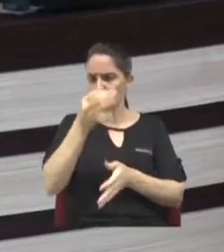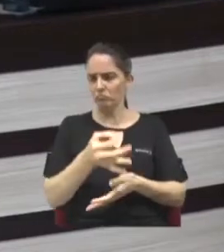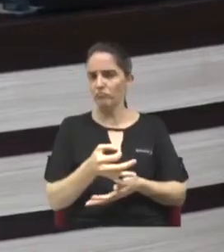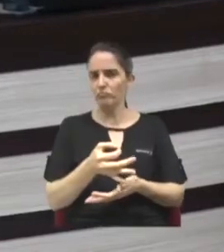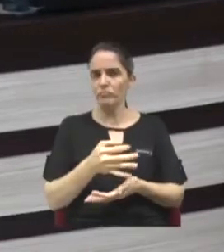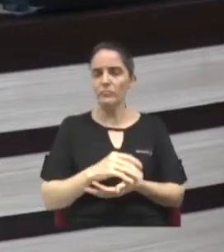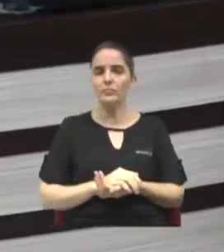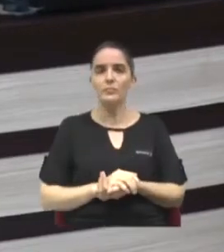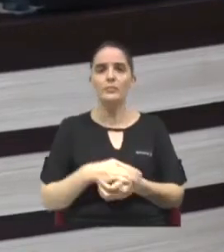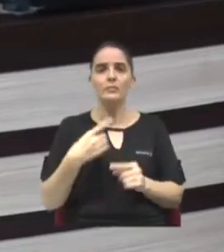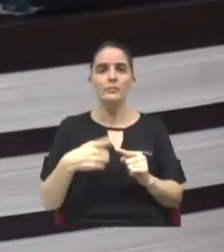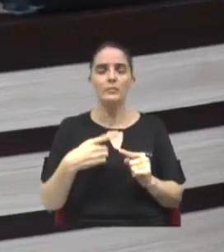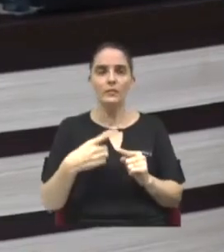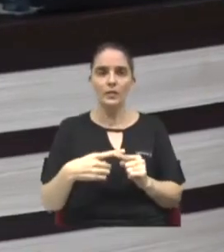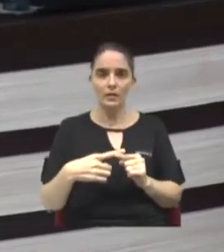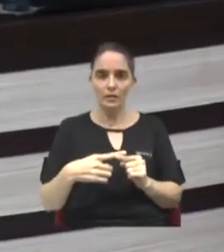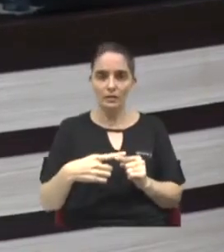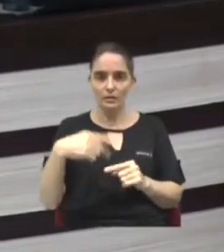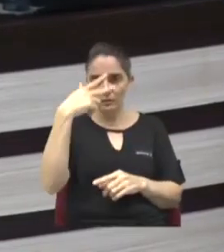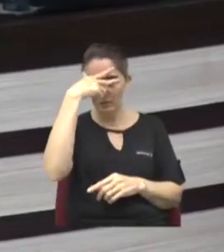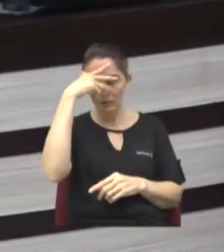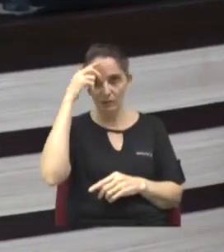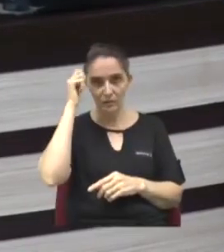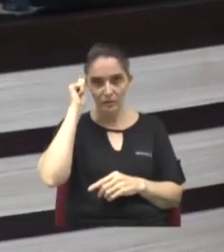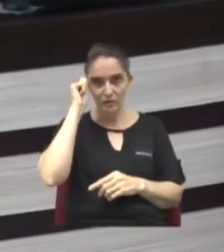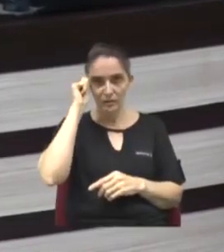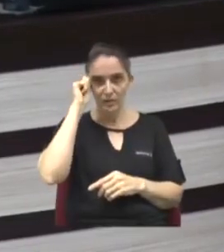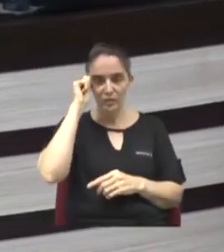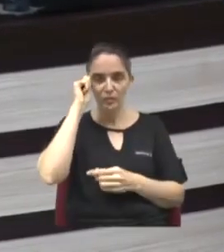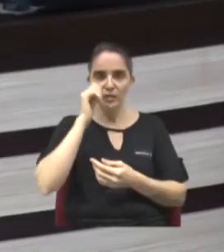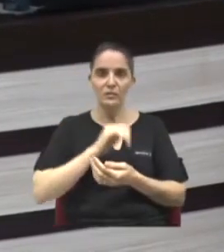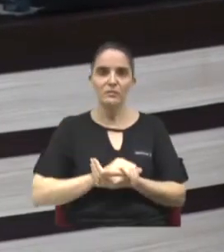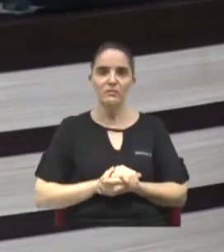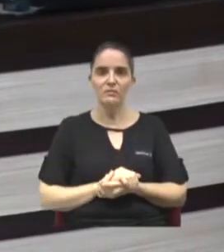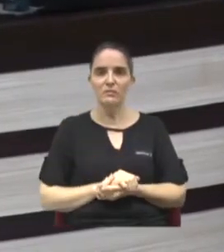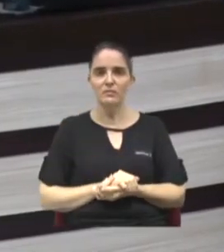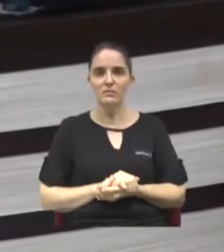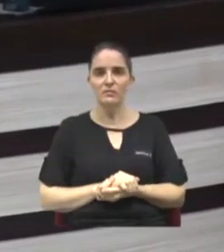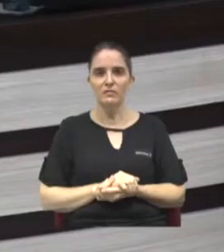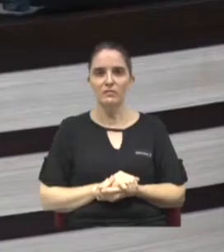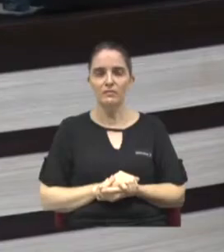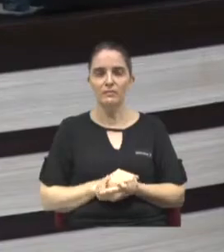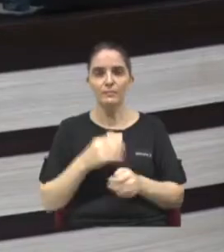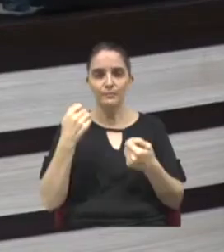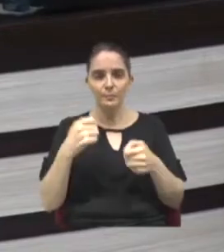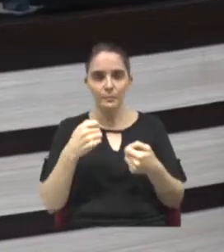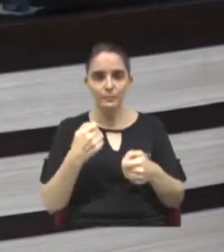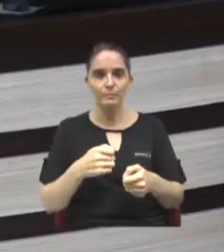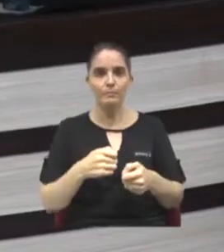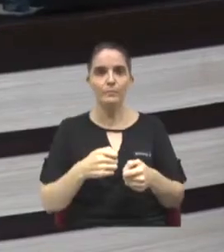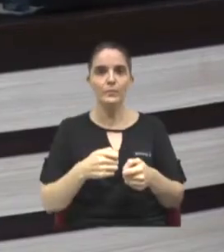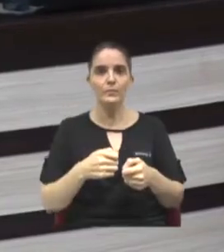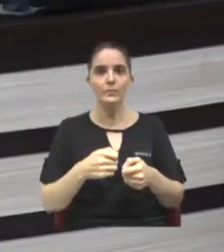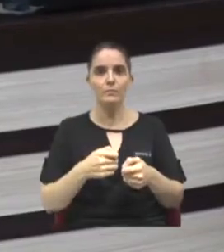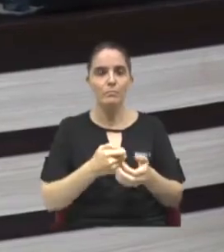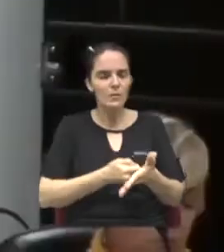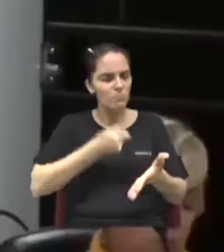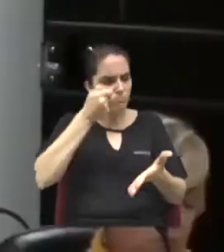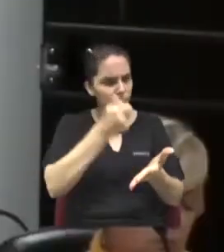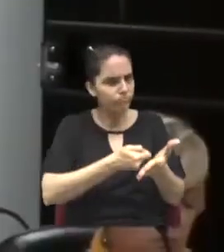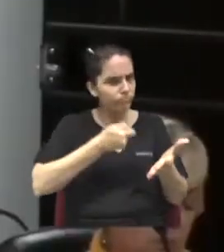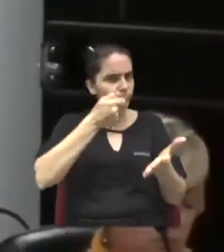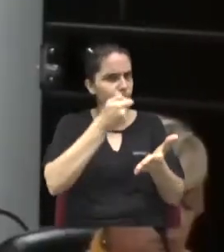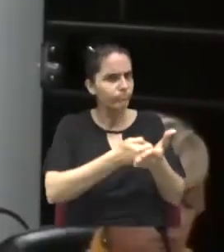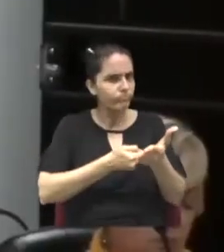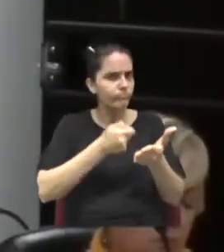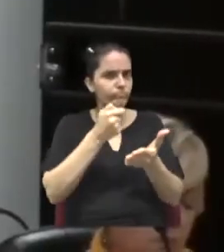que o Executivo, no bom sentido, vá de cinta e chicote na mão cobrar essa empresa,